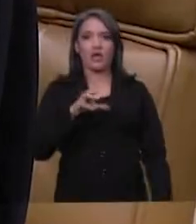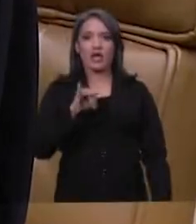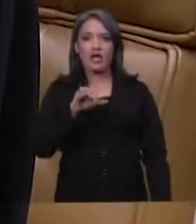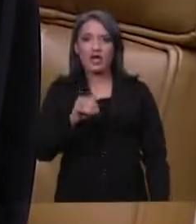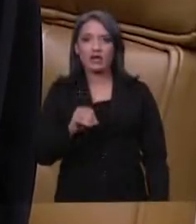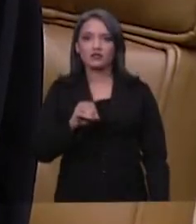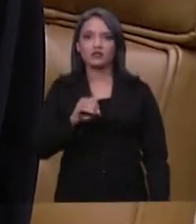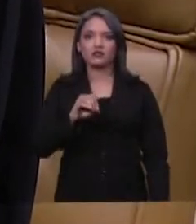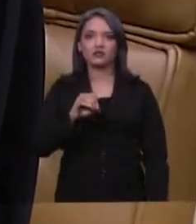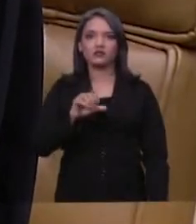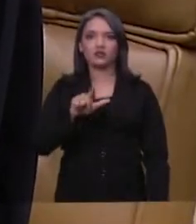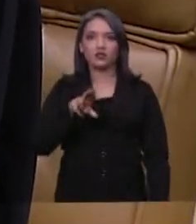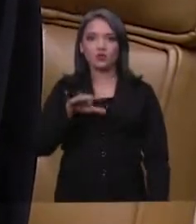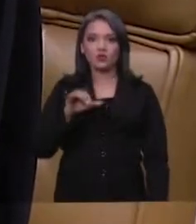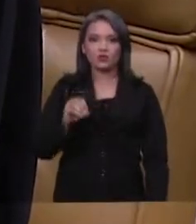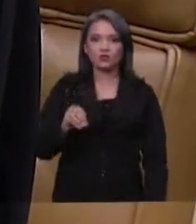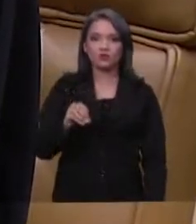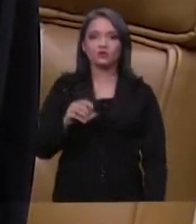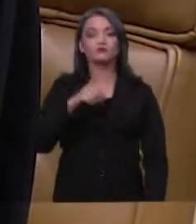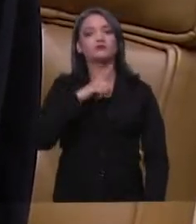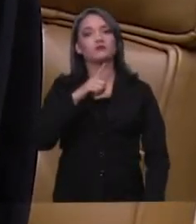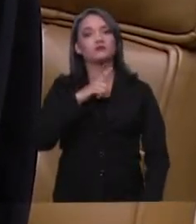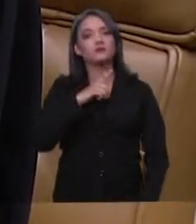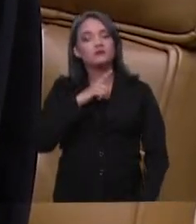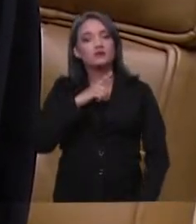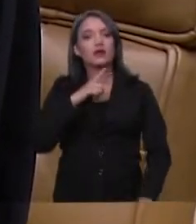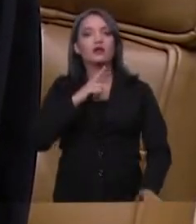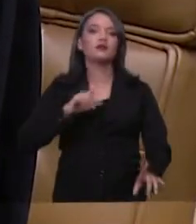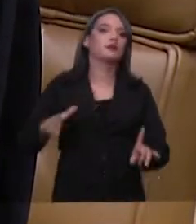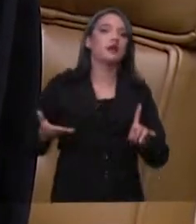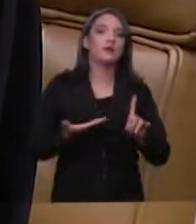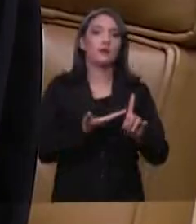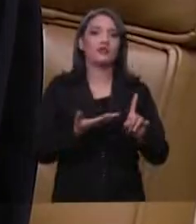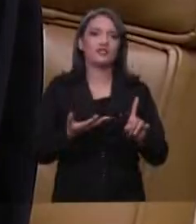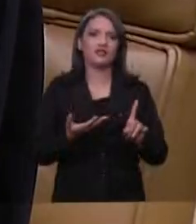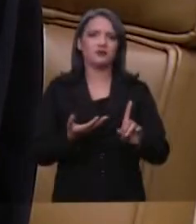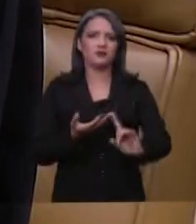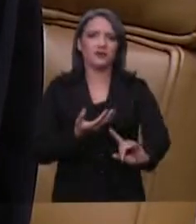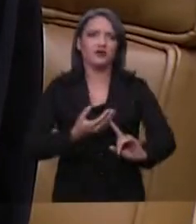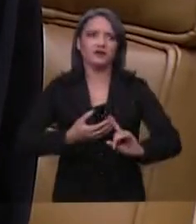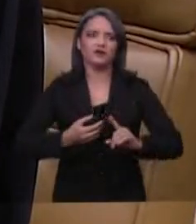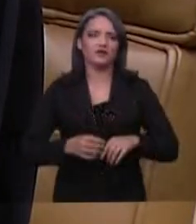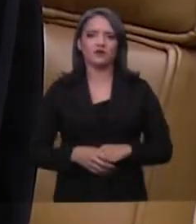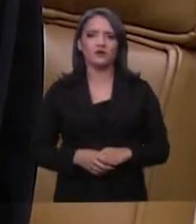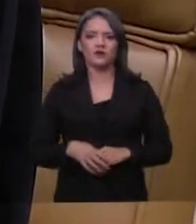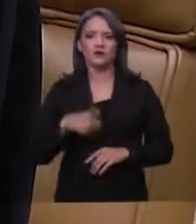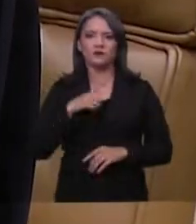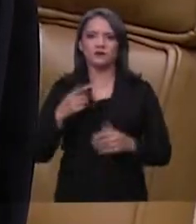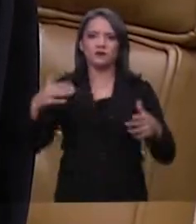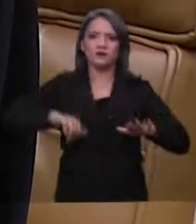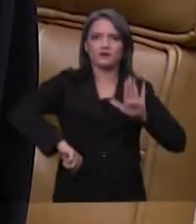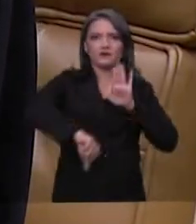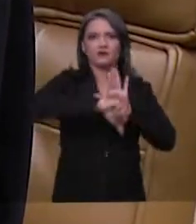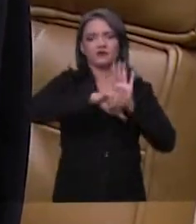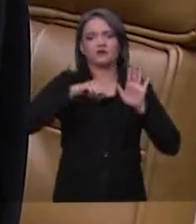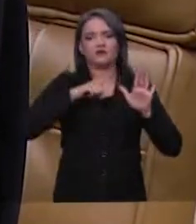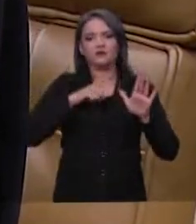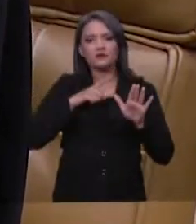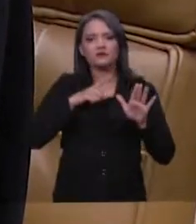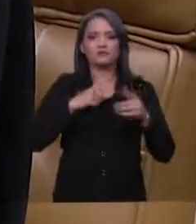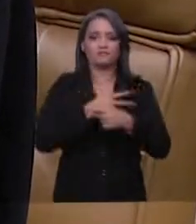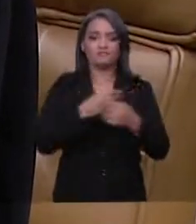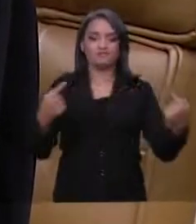excelentíssimo senhor ministro Cristiano Zanin, ministro do STF, pela prática dos seguintes crimes: abolição violenta do Estado Democrático de